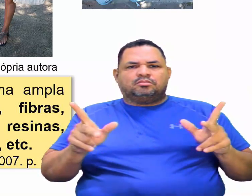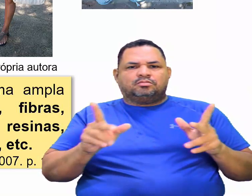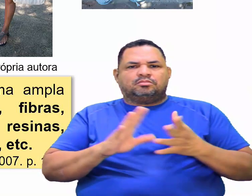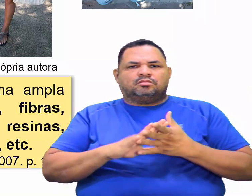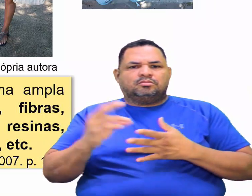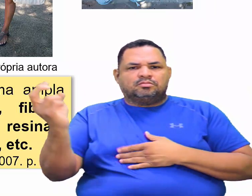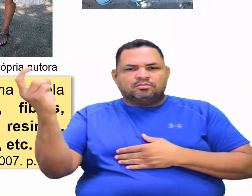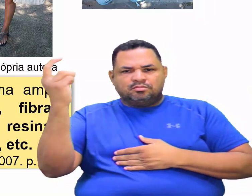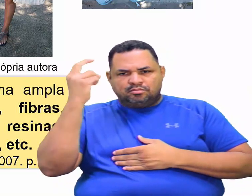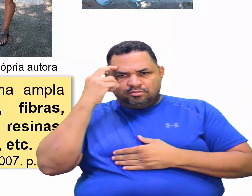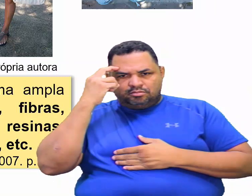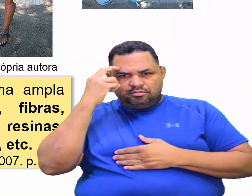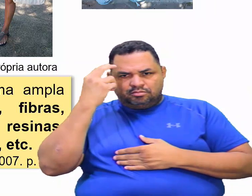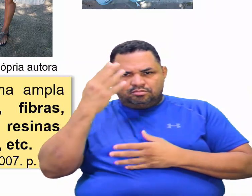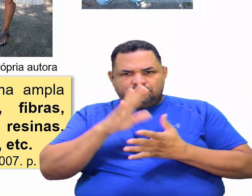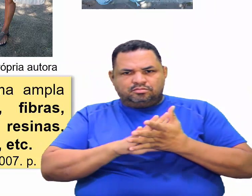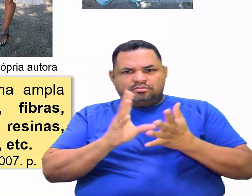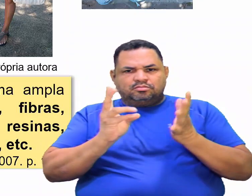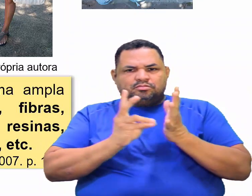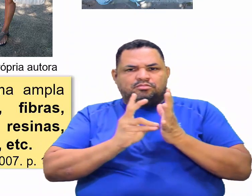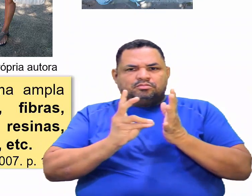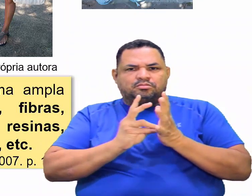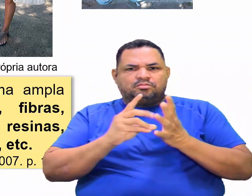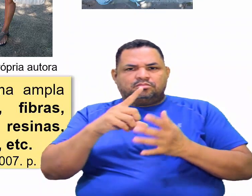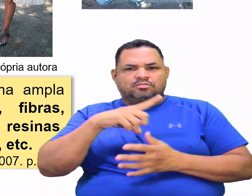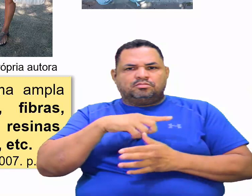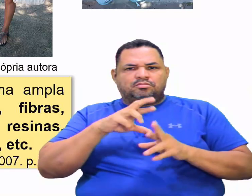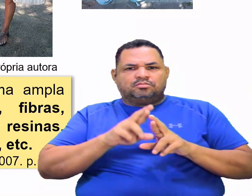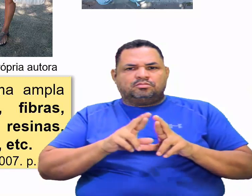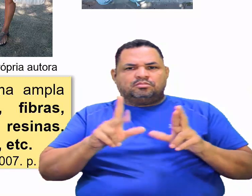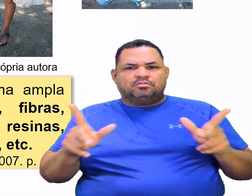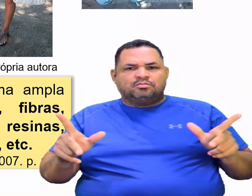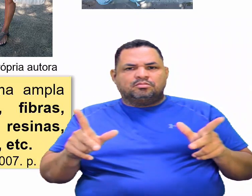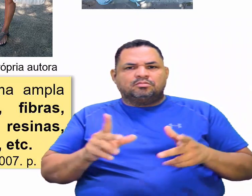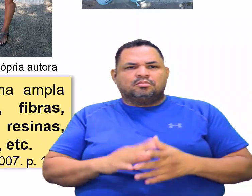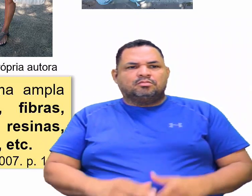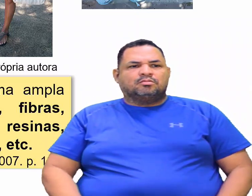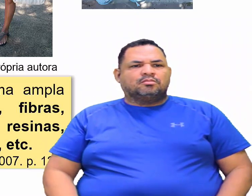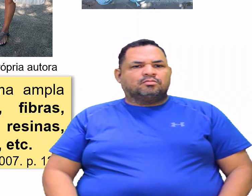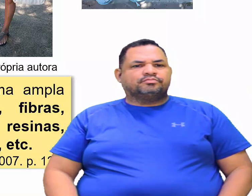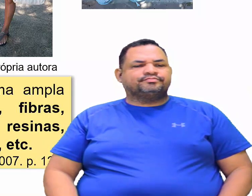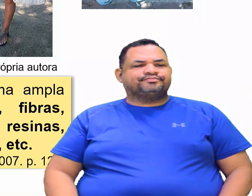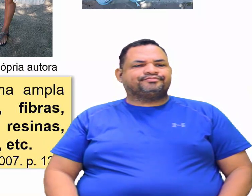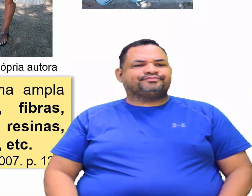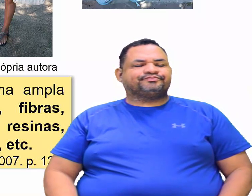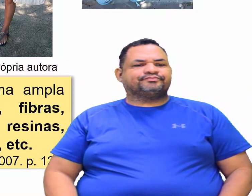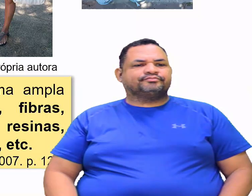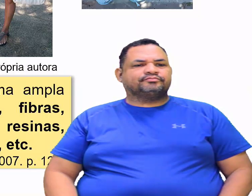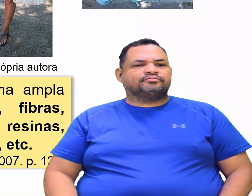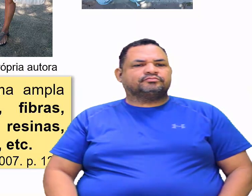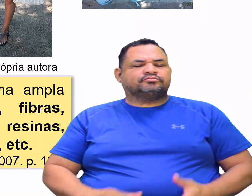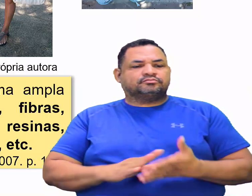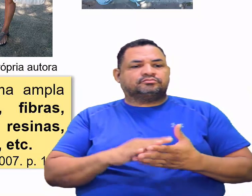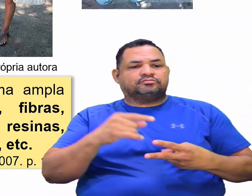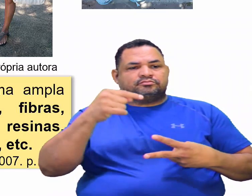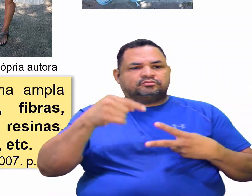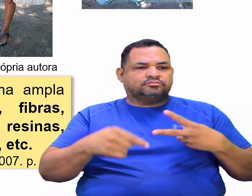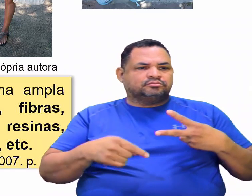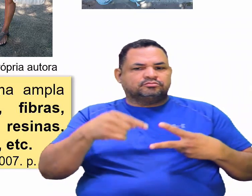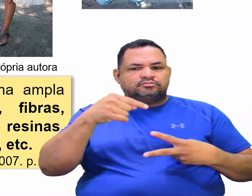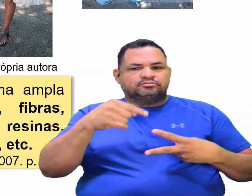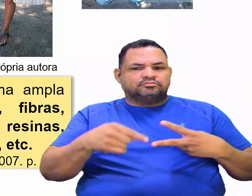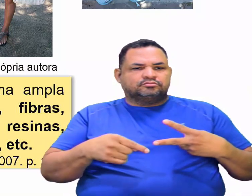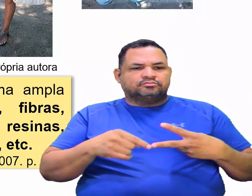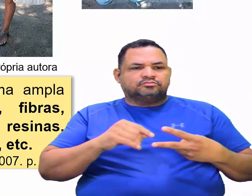nas culturas indígenas existem muitas diferenças culturais indígenas e se destacam duas grandes